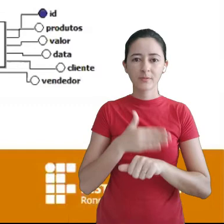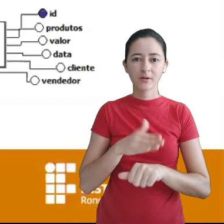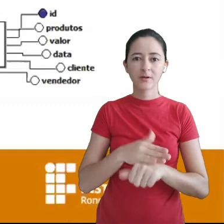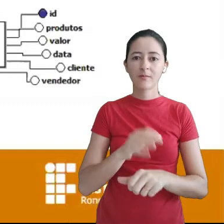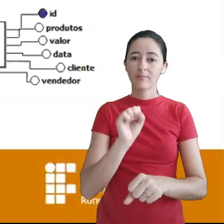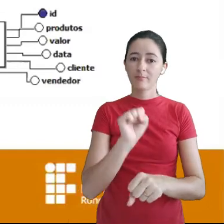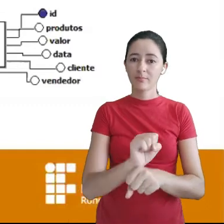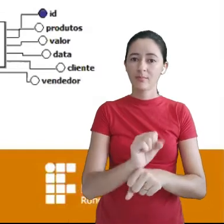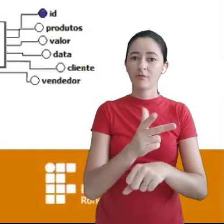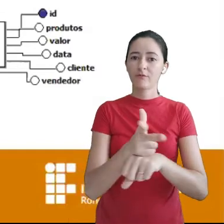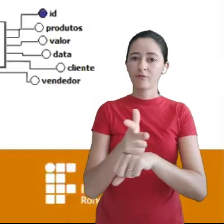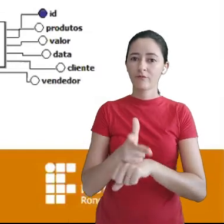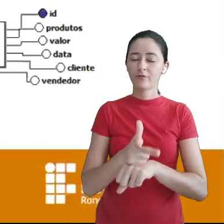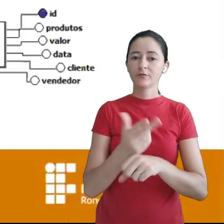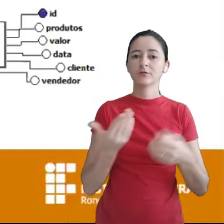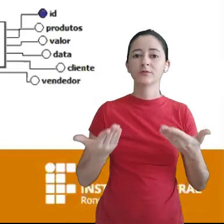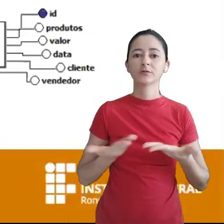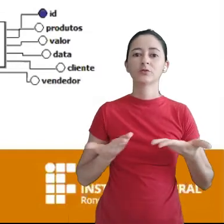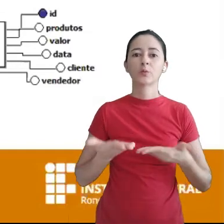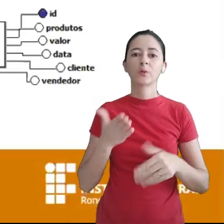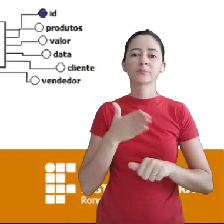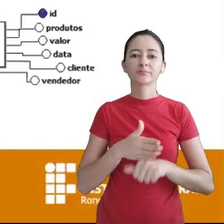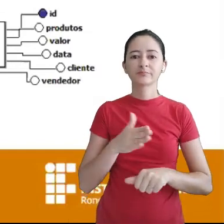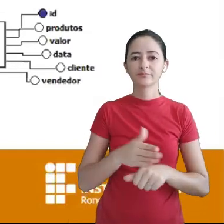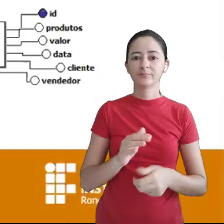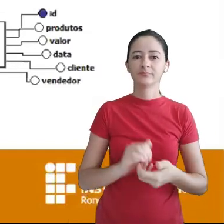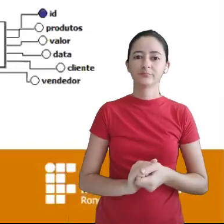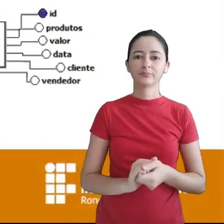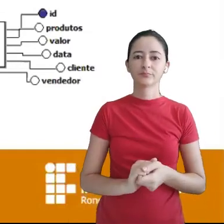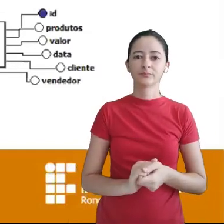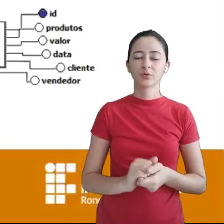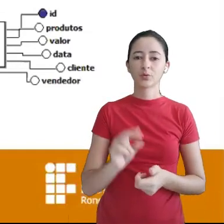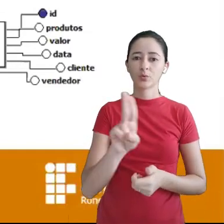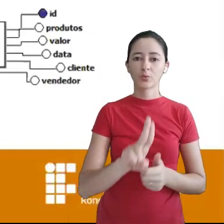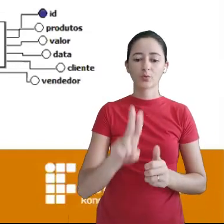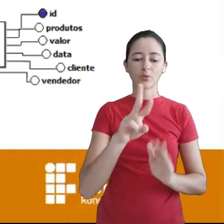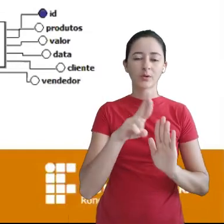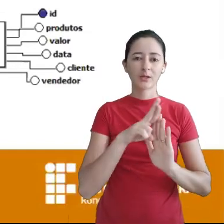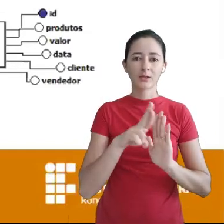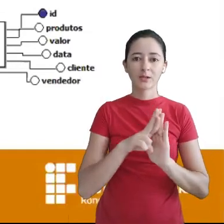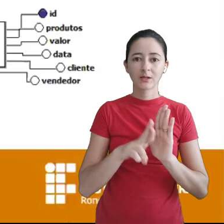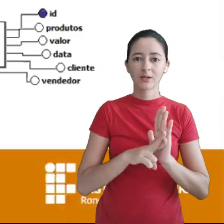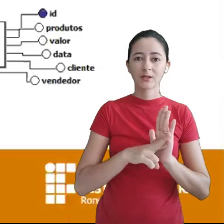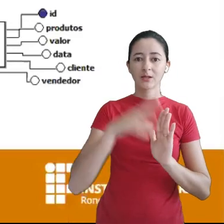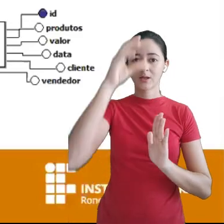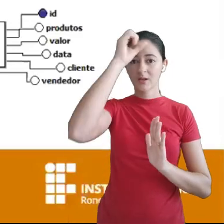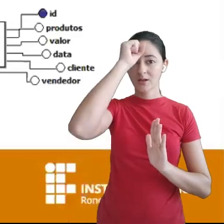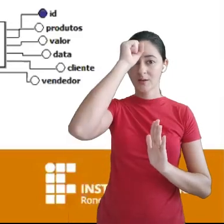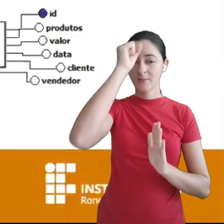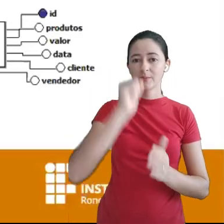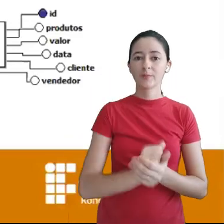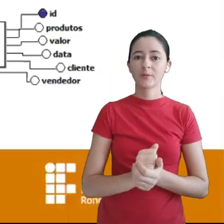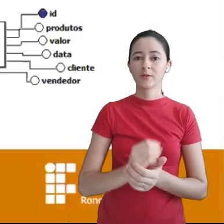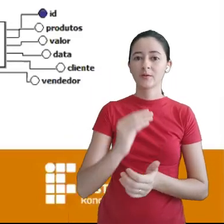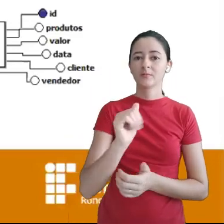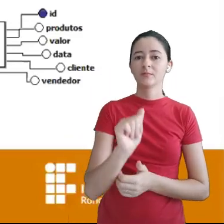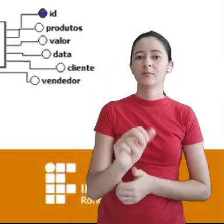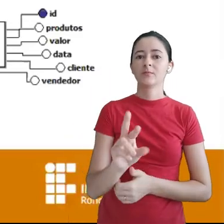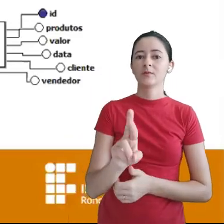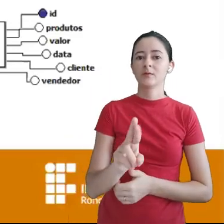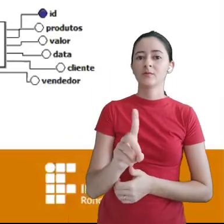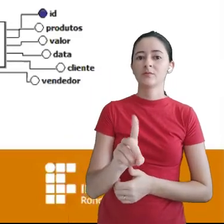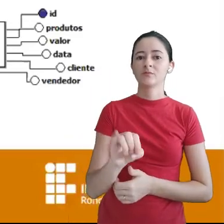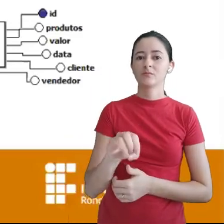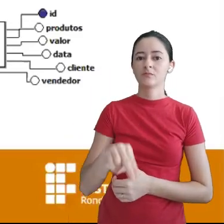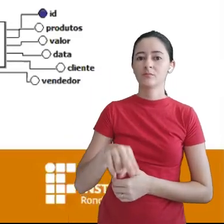Beleza! Hora de praticar. Pausem o vídeo e vamos praticar agora, hein? Use as regras aprendidas agora